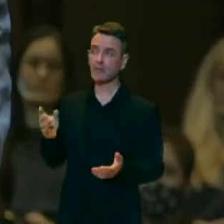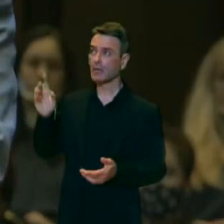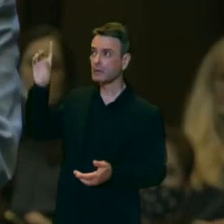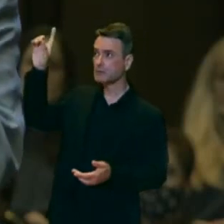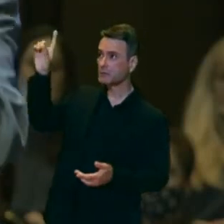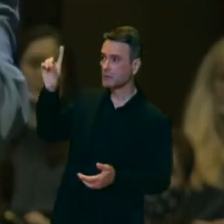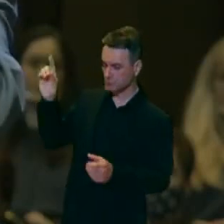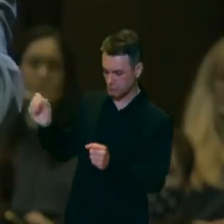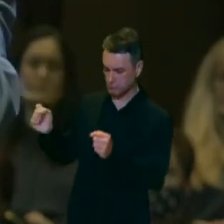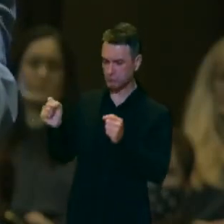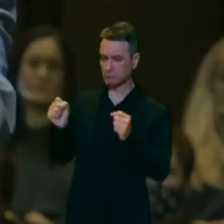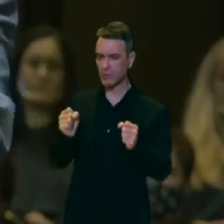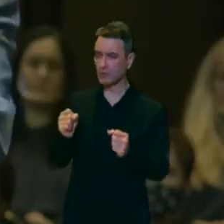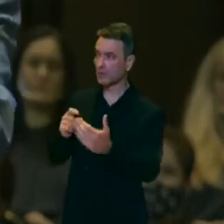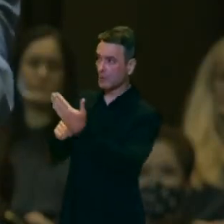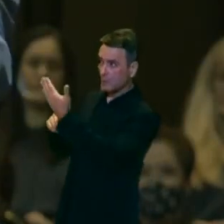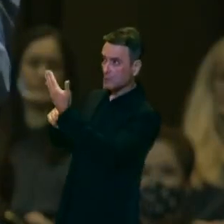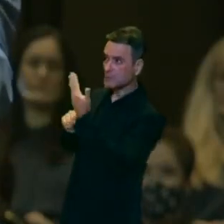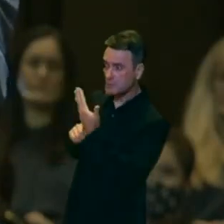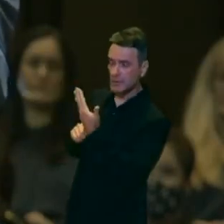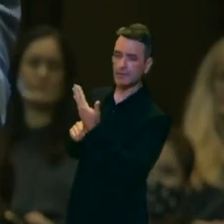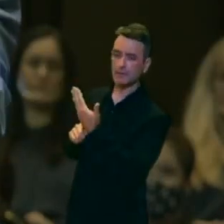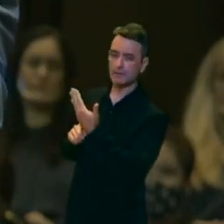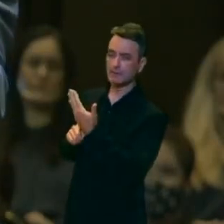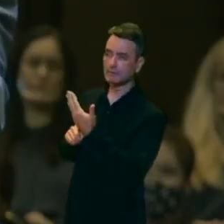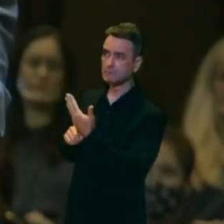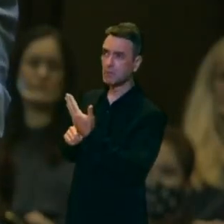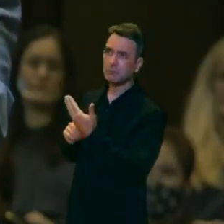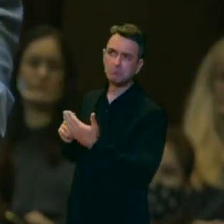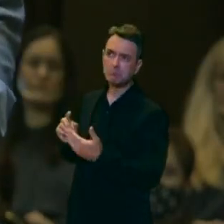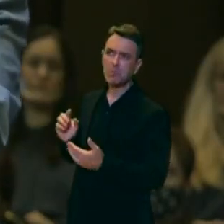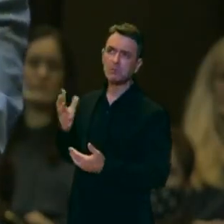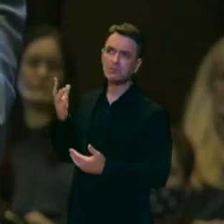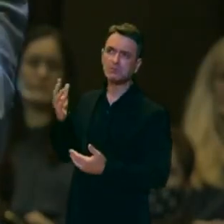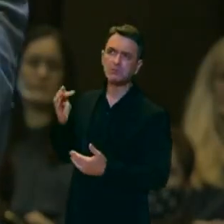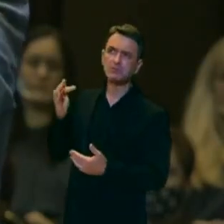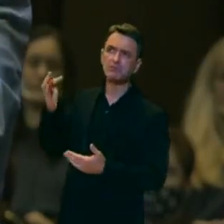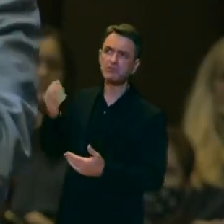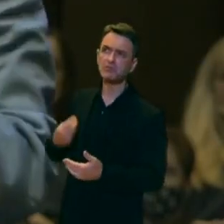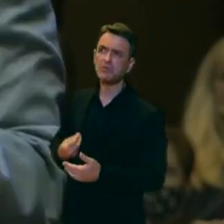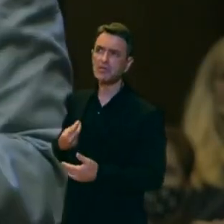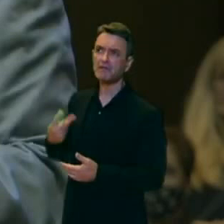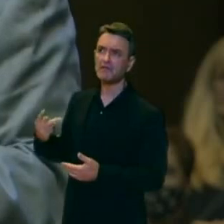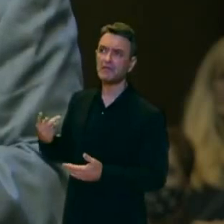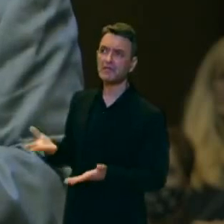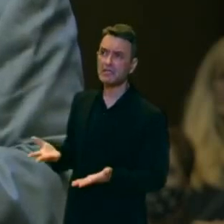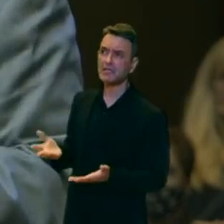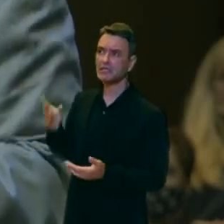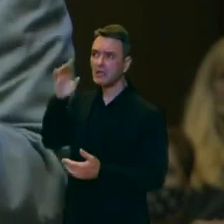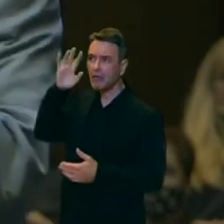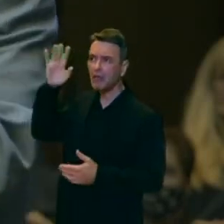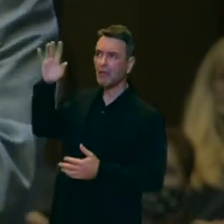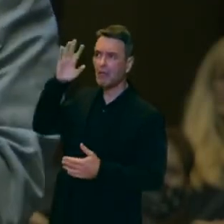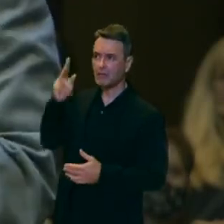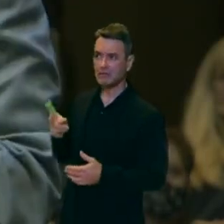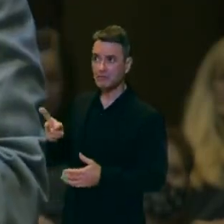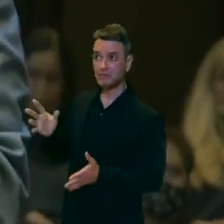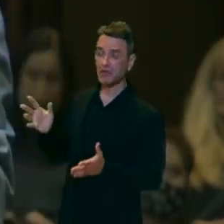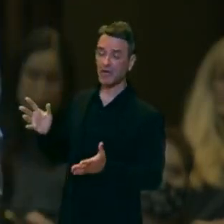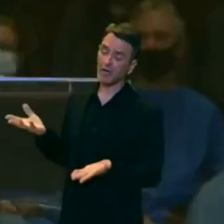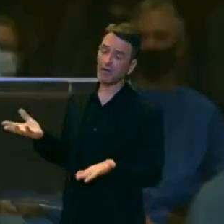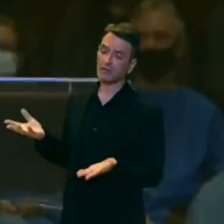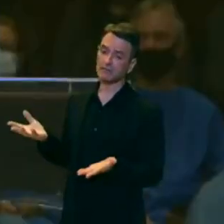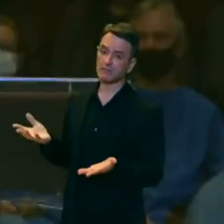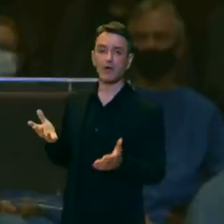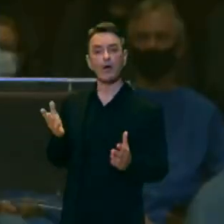o Todo-Poderoso, revelava o que ia acontecer na vida dele se continuasse nesse sonho. E a gente aprendeu hoje